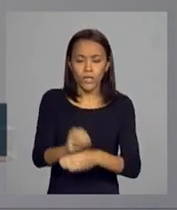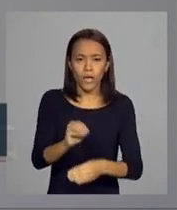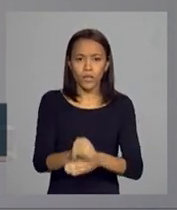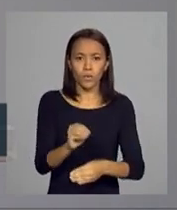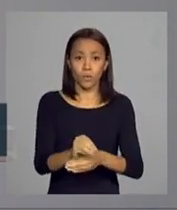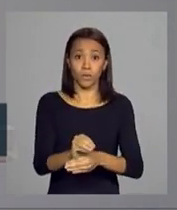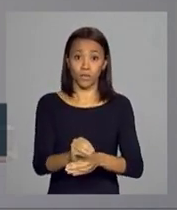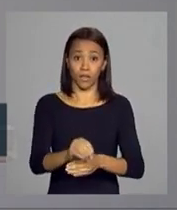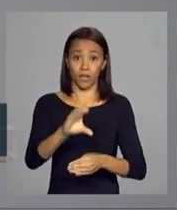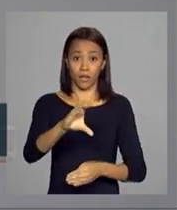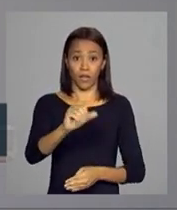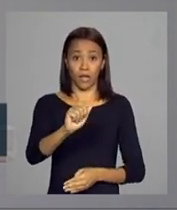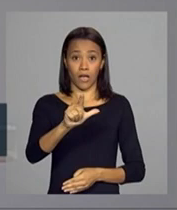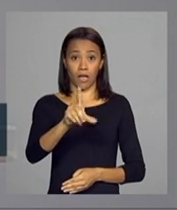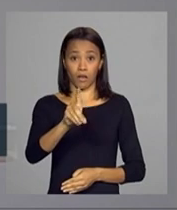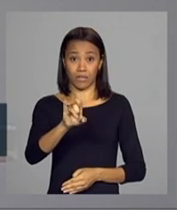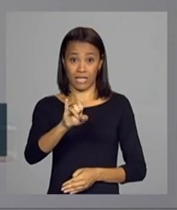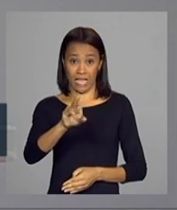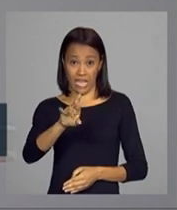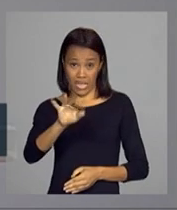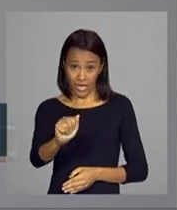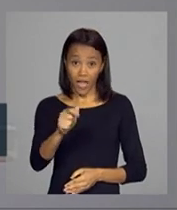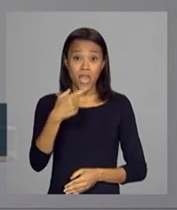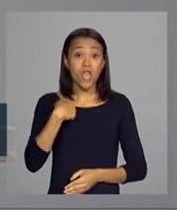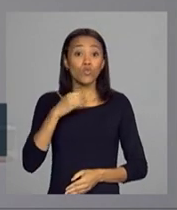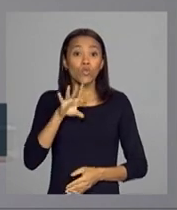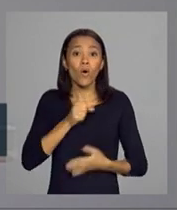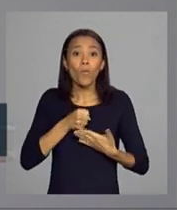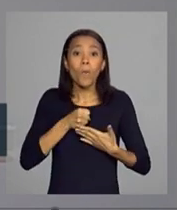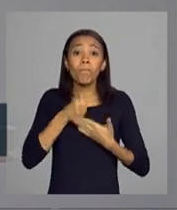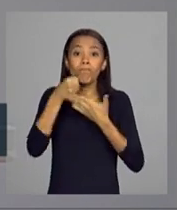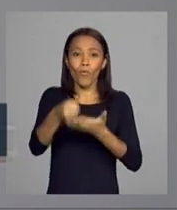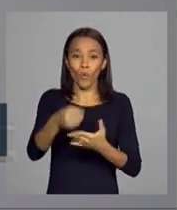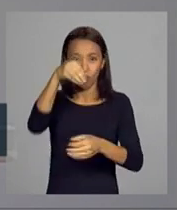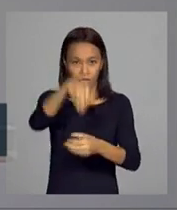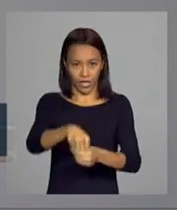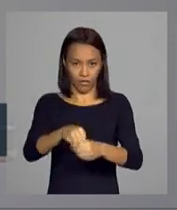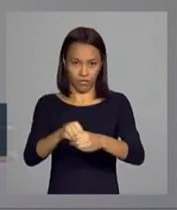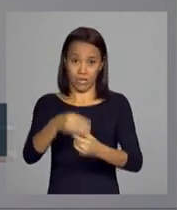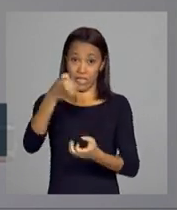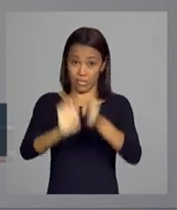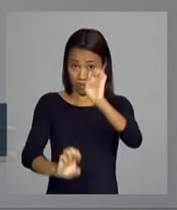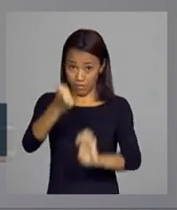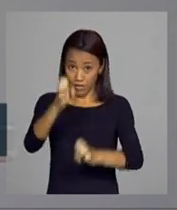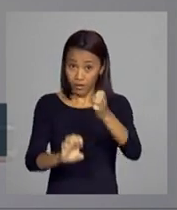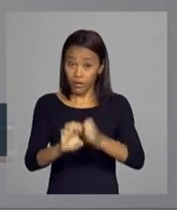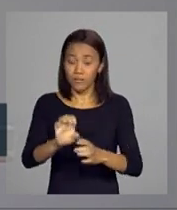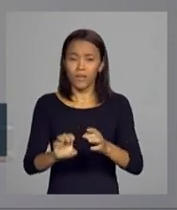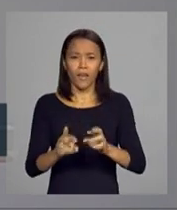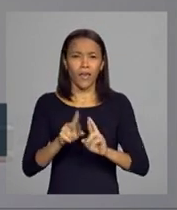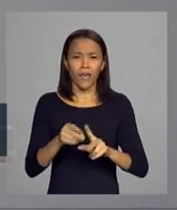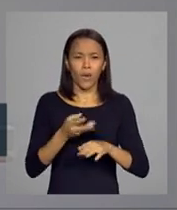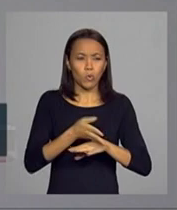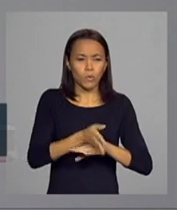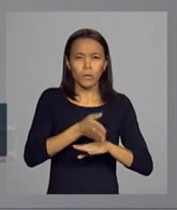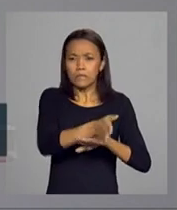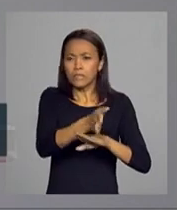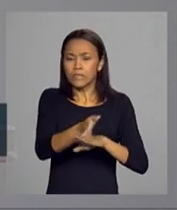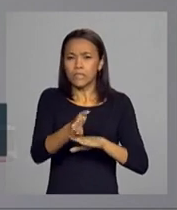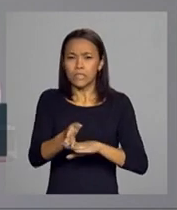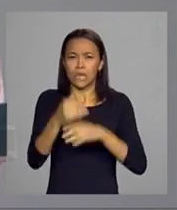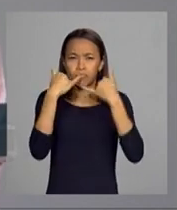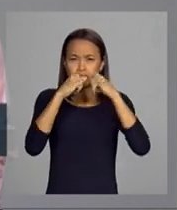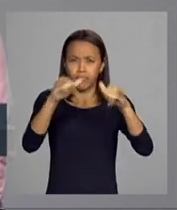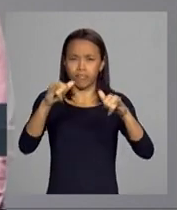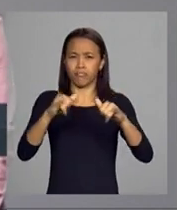e 4. Gente, eu era apenas um auxiliar lá dentro. Eu transitava no meio de todas aquelas energias,